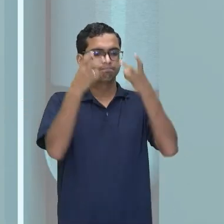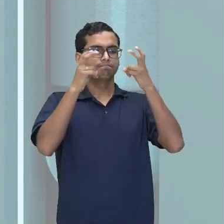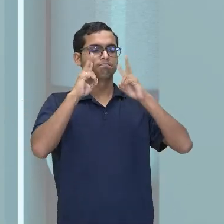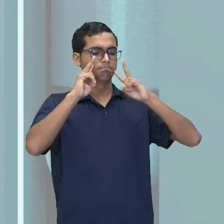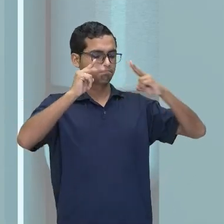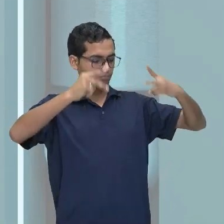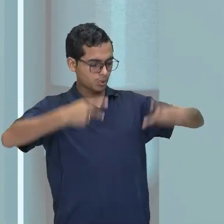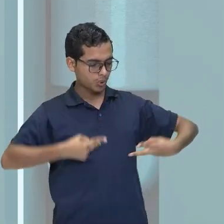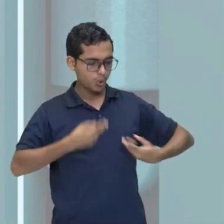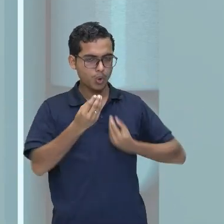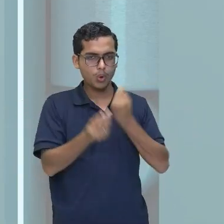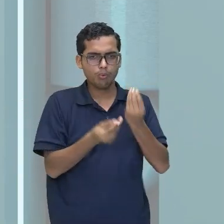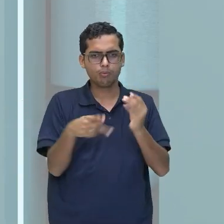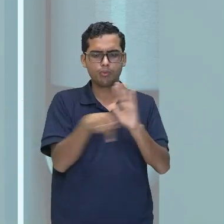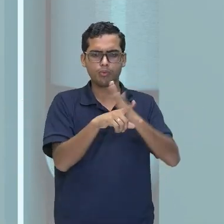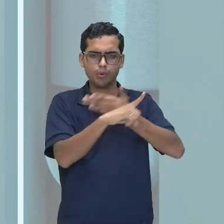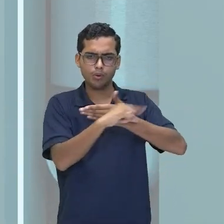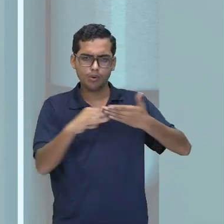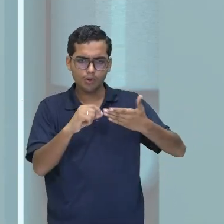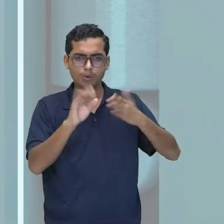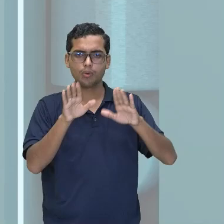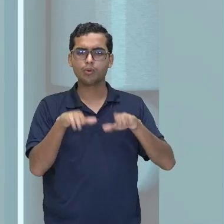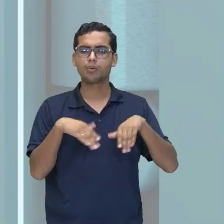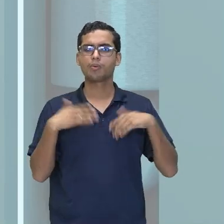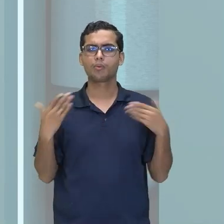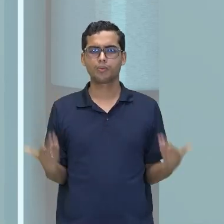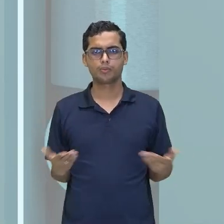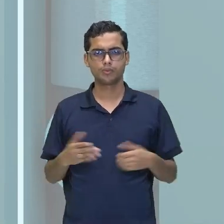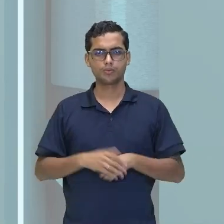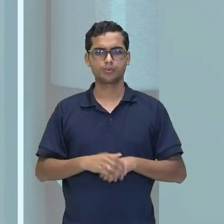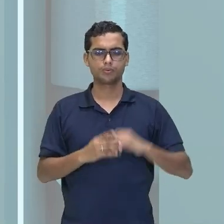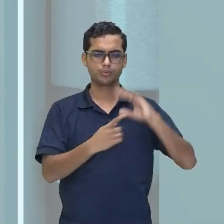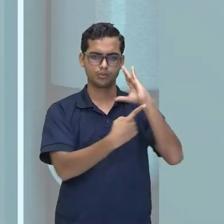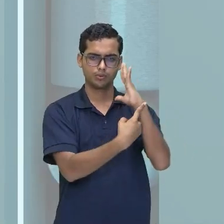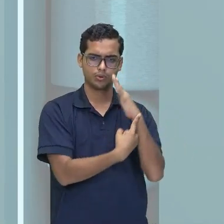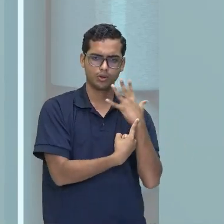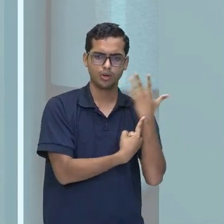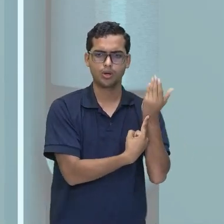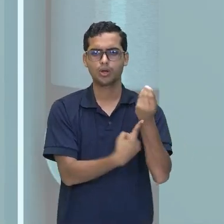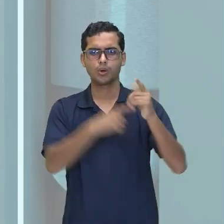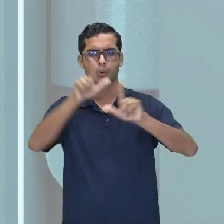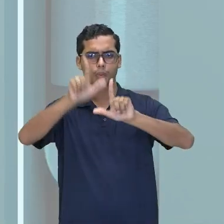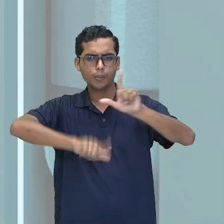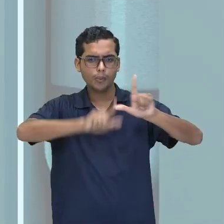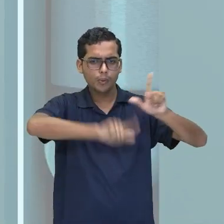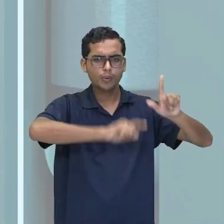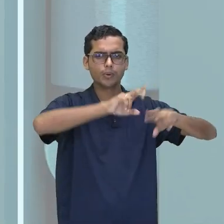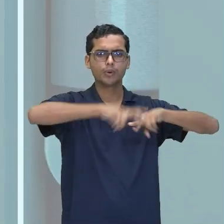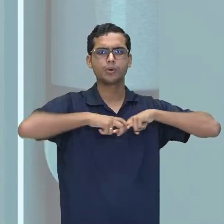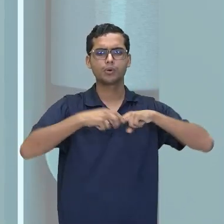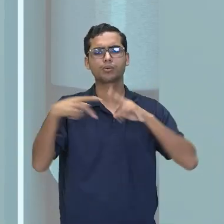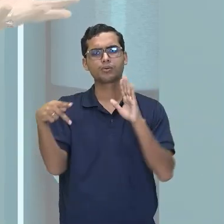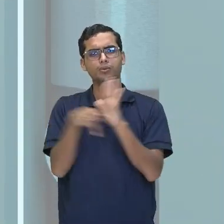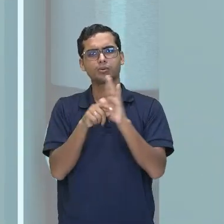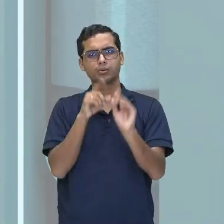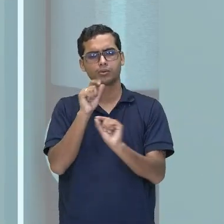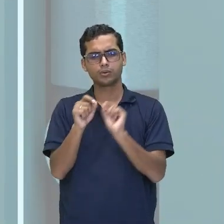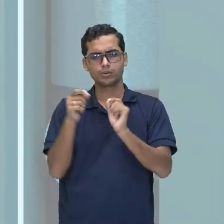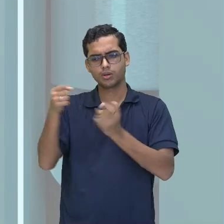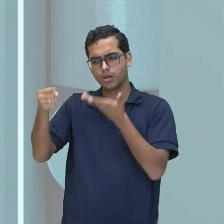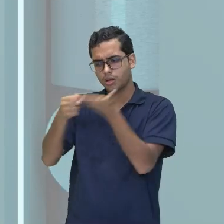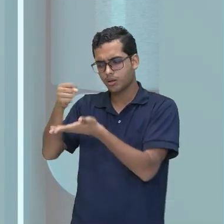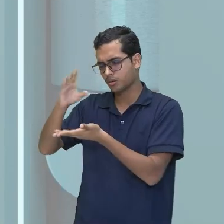como um poeta, como um escritor, como um artista das letras, porque ele se